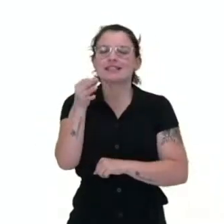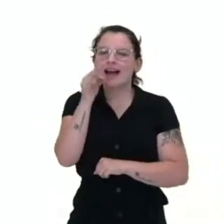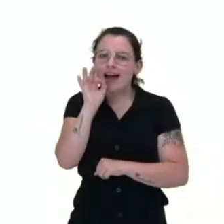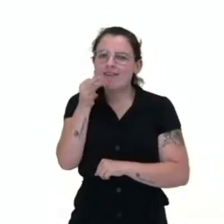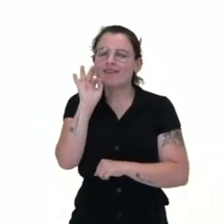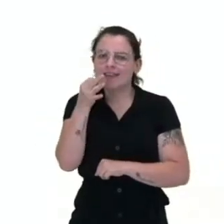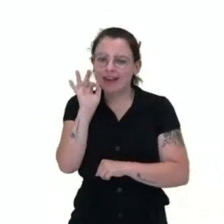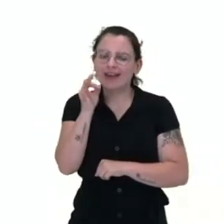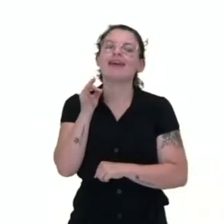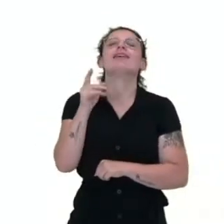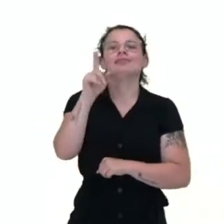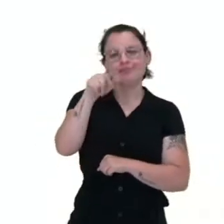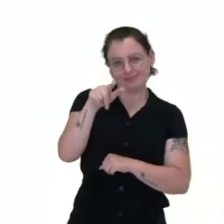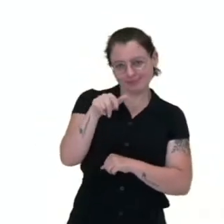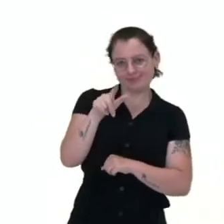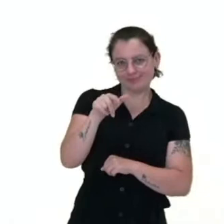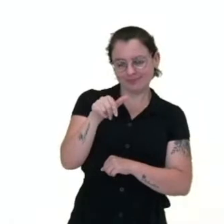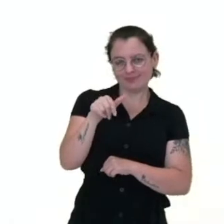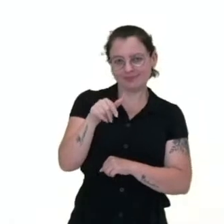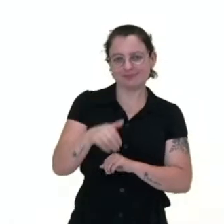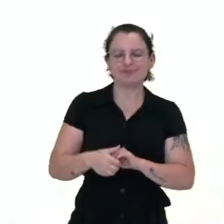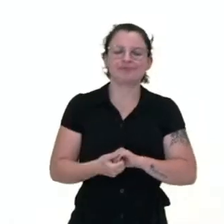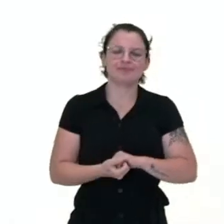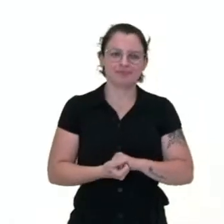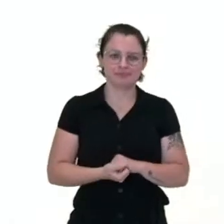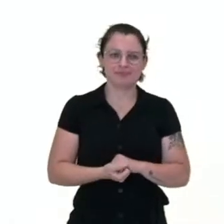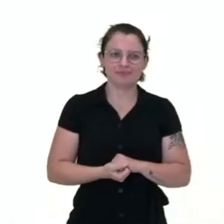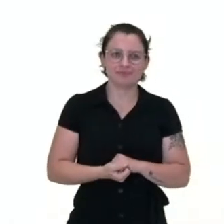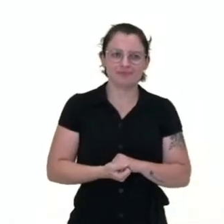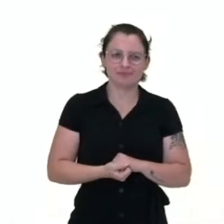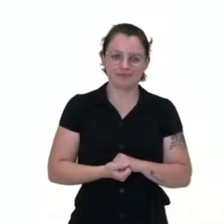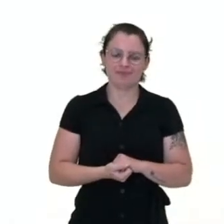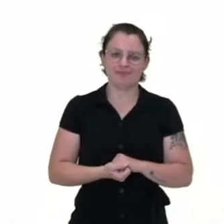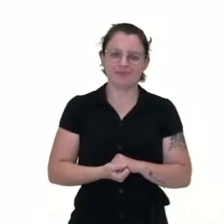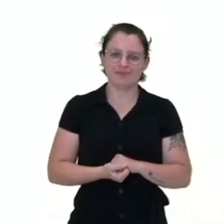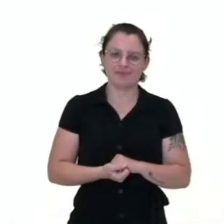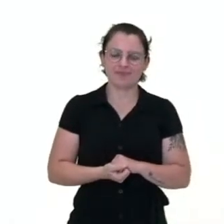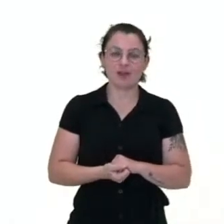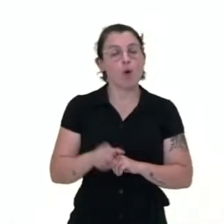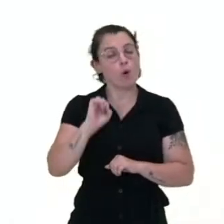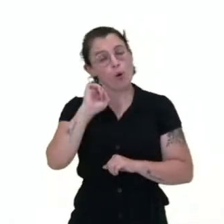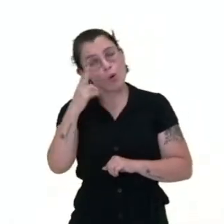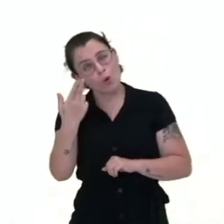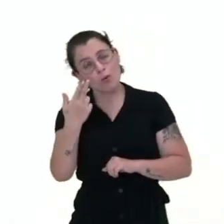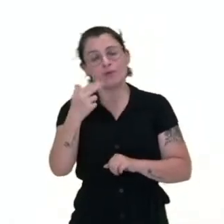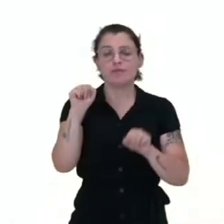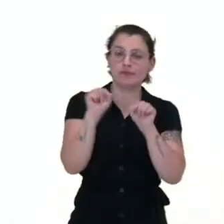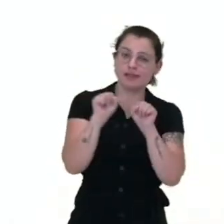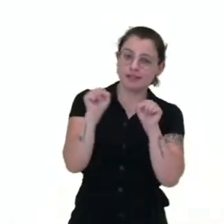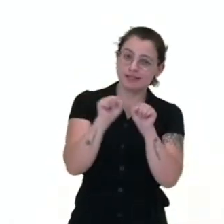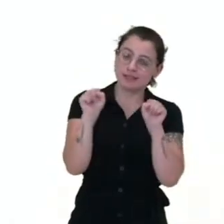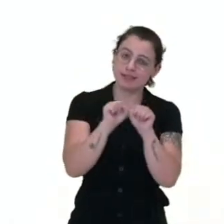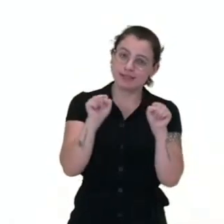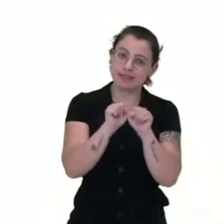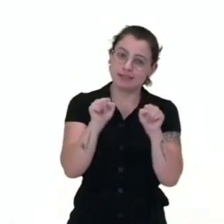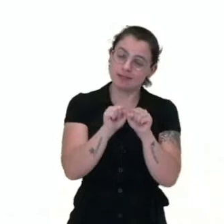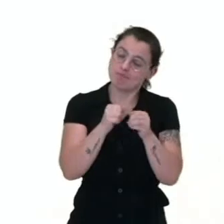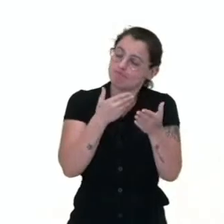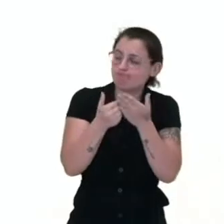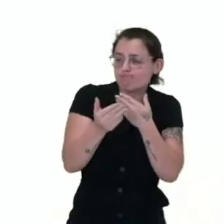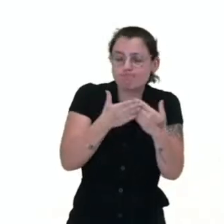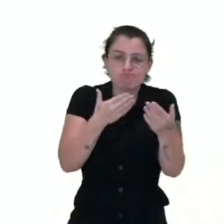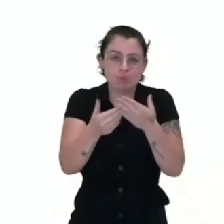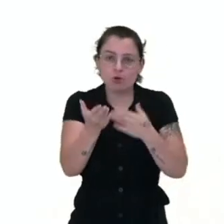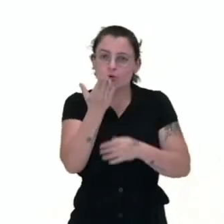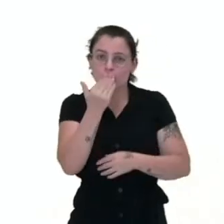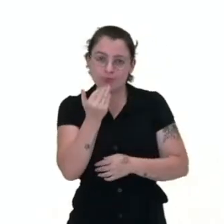que retiramos da torneira, por exemplo, para ferver. Isso, para fazer o café ou para colocar em algum preparativo